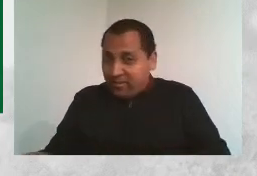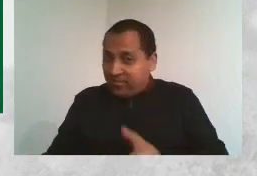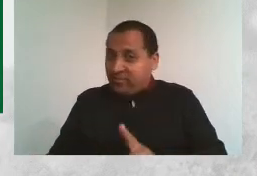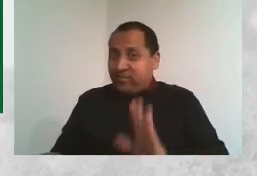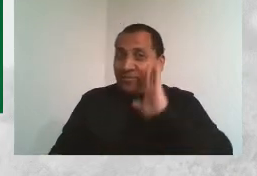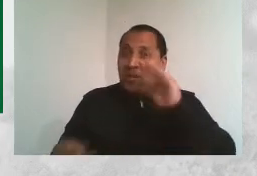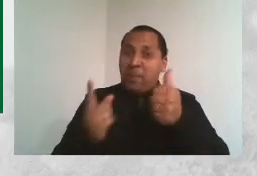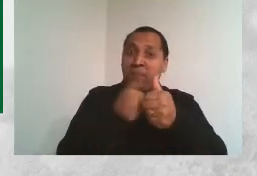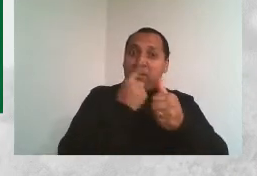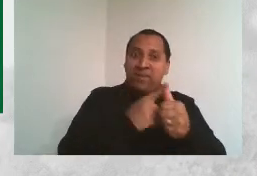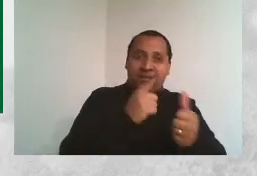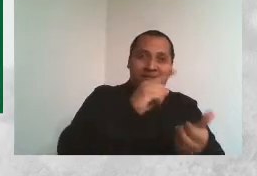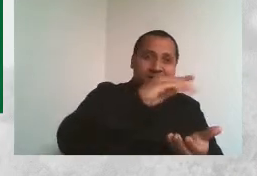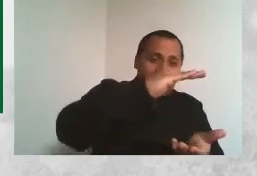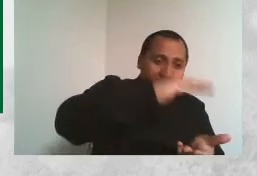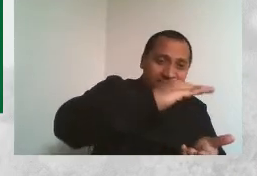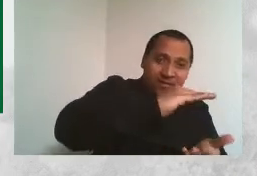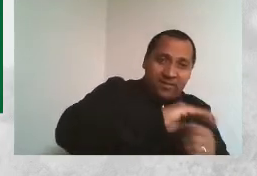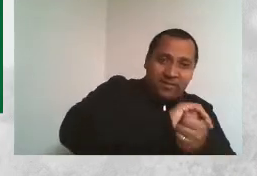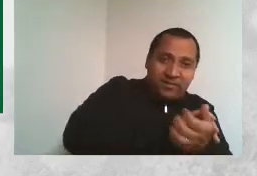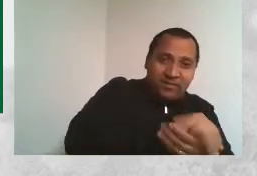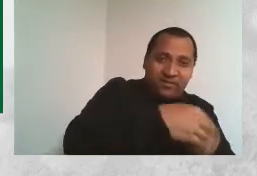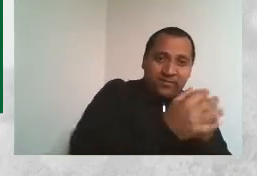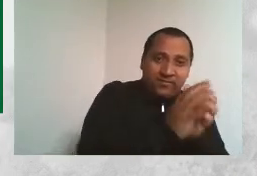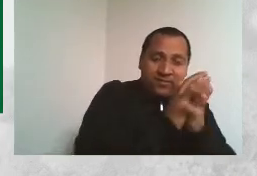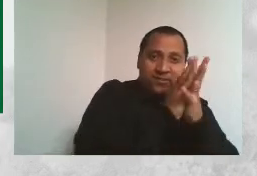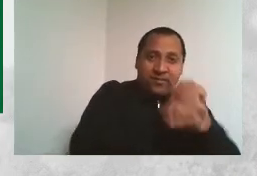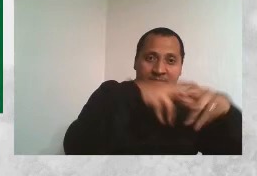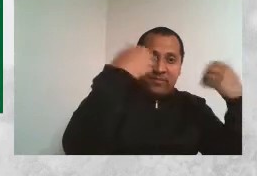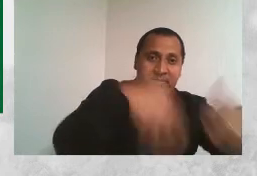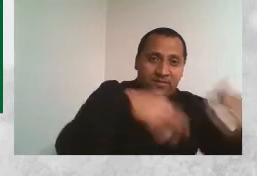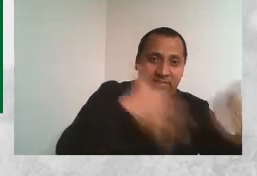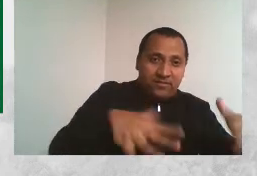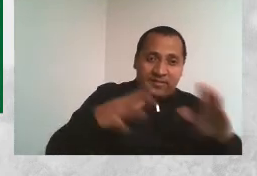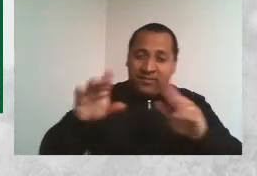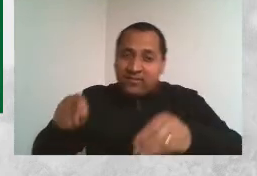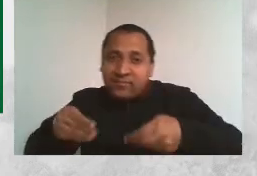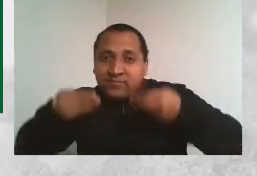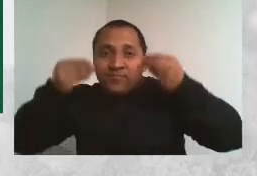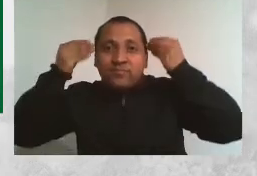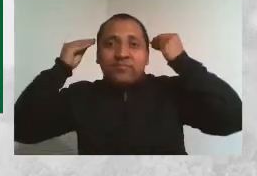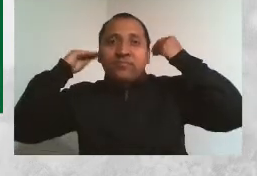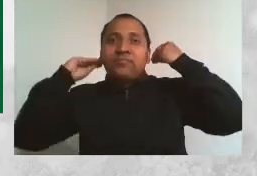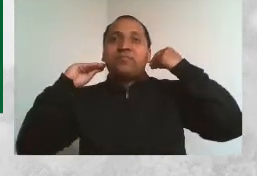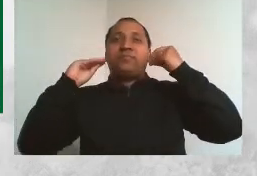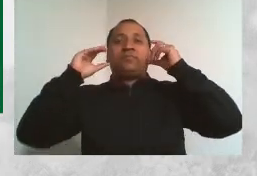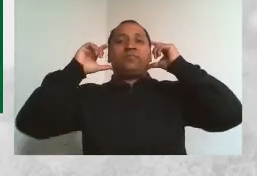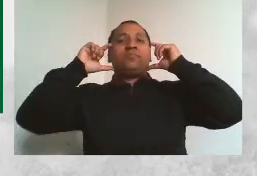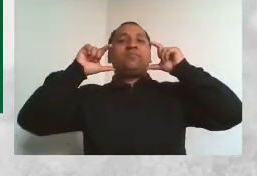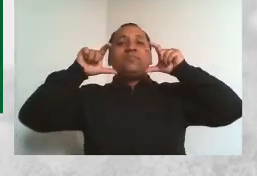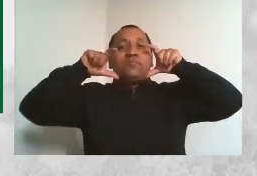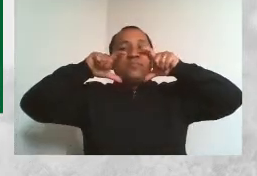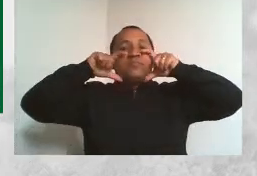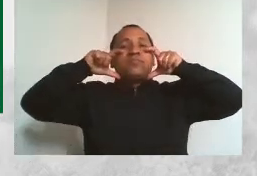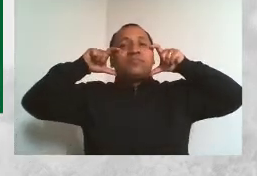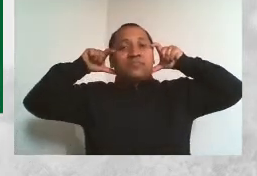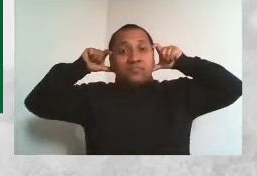mãos, e colocar a minha máscara. A forma como eu coloco ela, enquanto eu estou com a minha